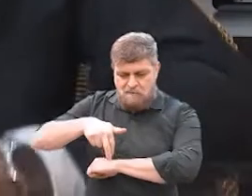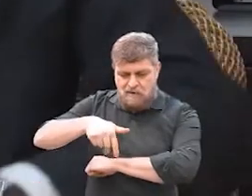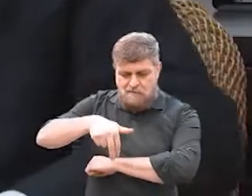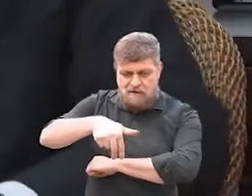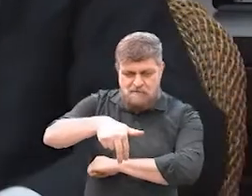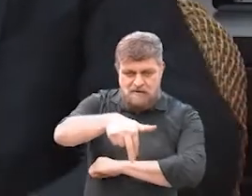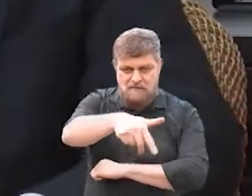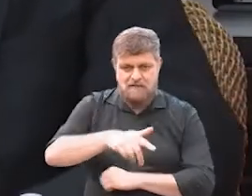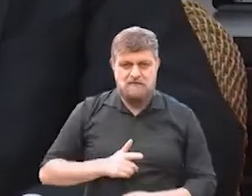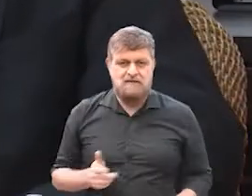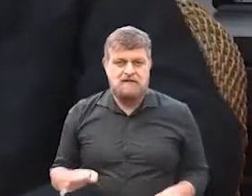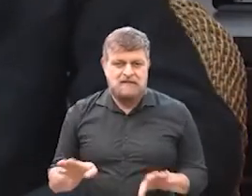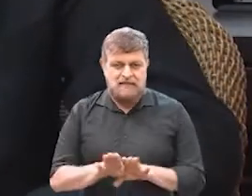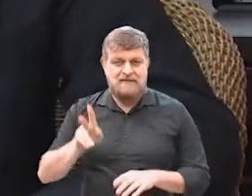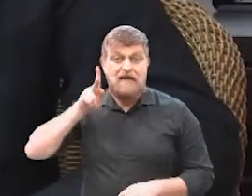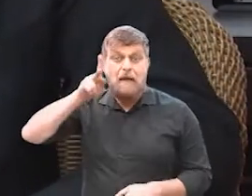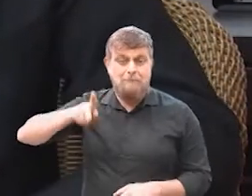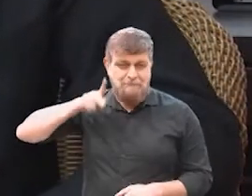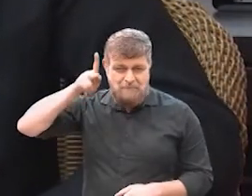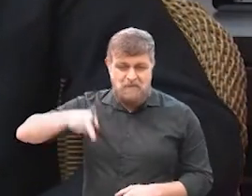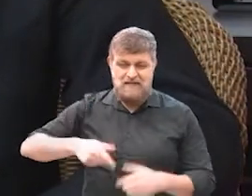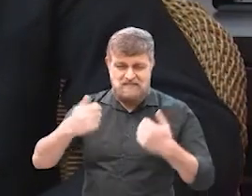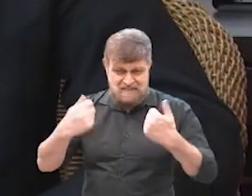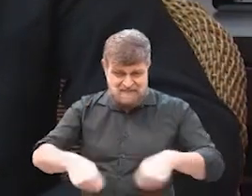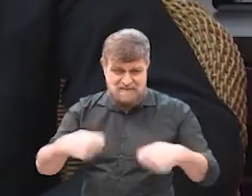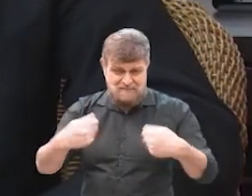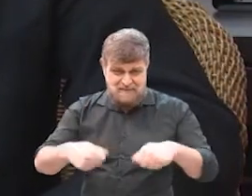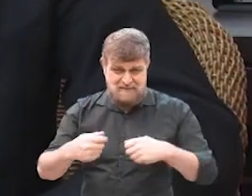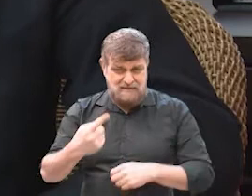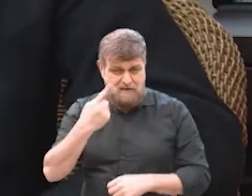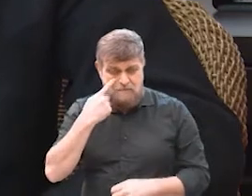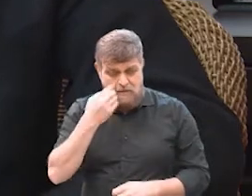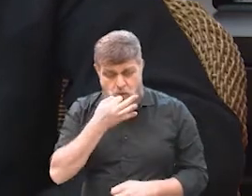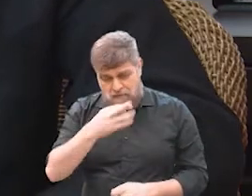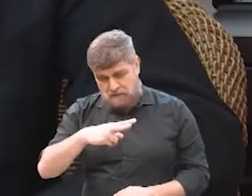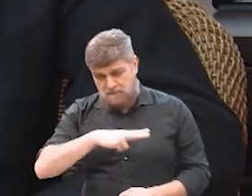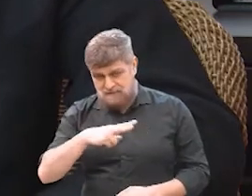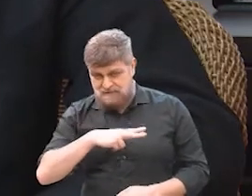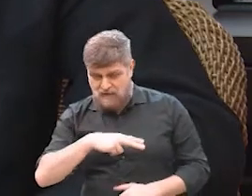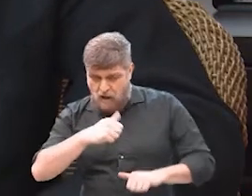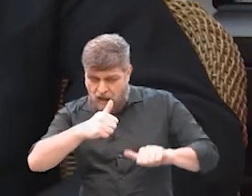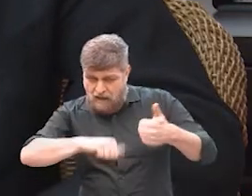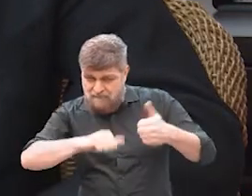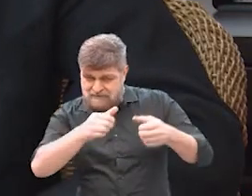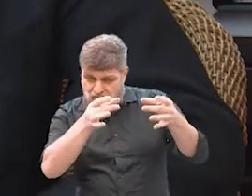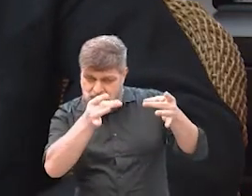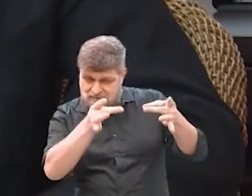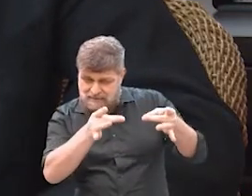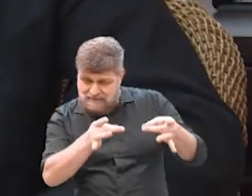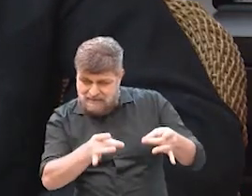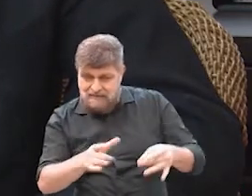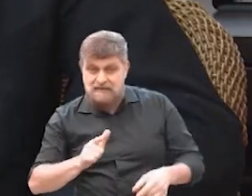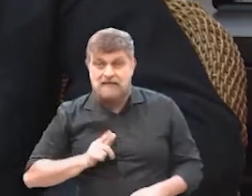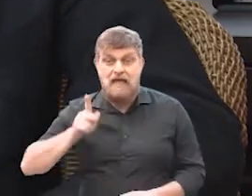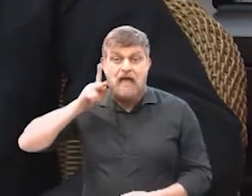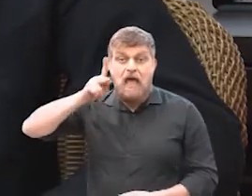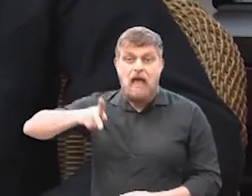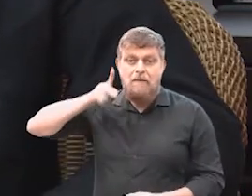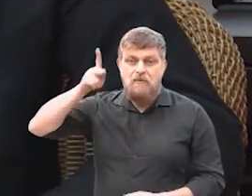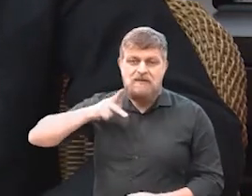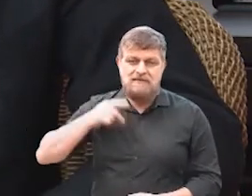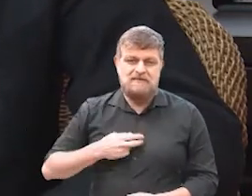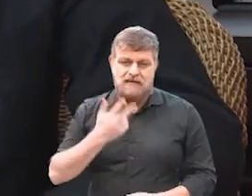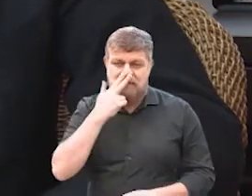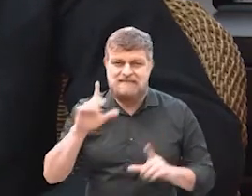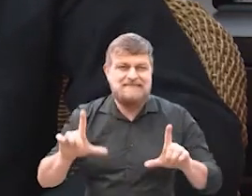Glicério. E é muito mais políticas que eu vejo, isso precisa ser muito analisado e com critério, mais